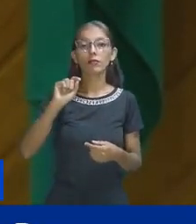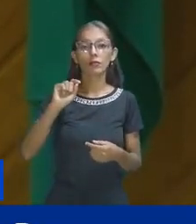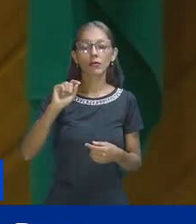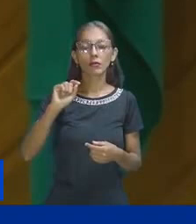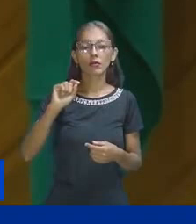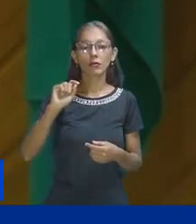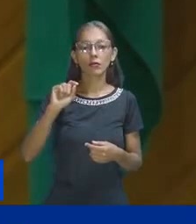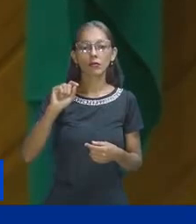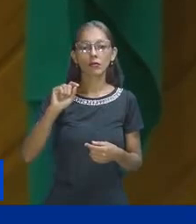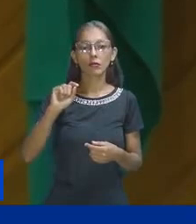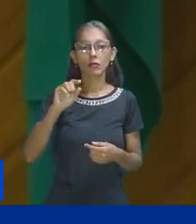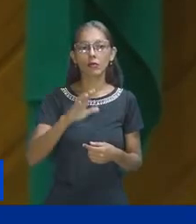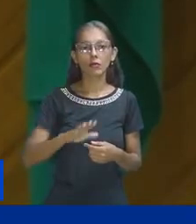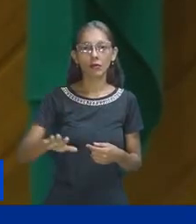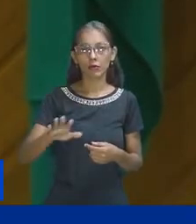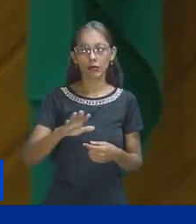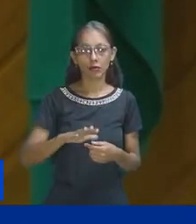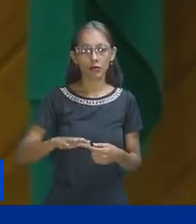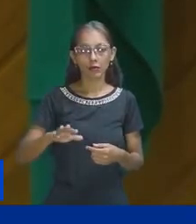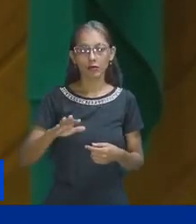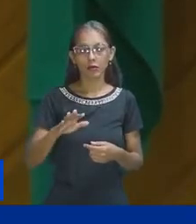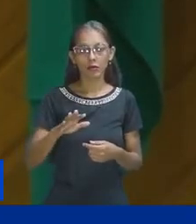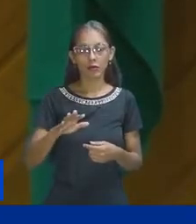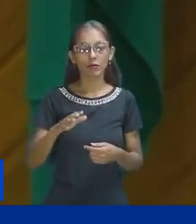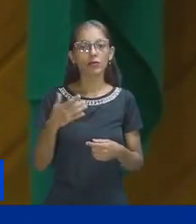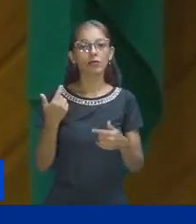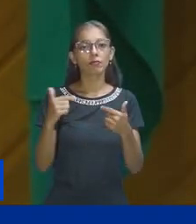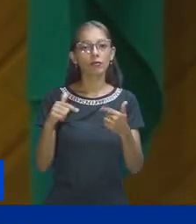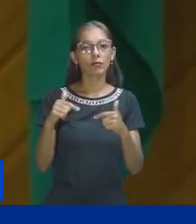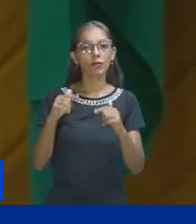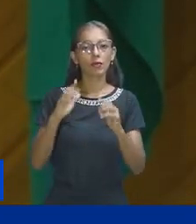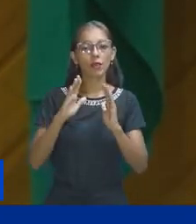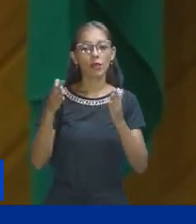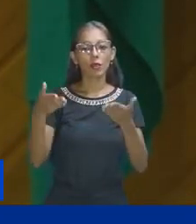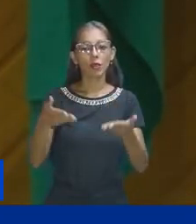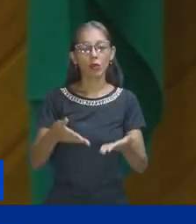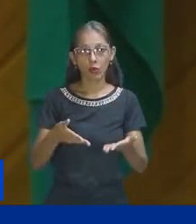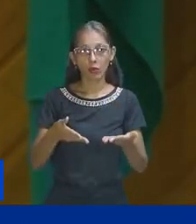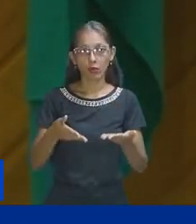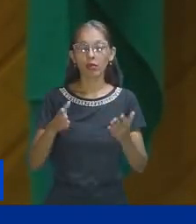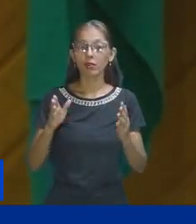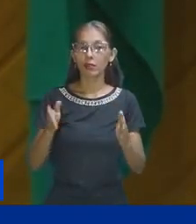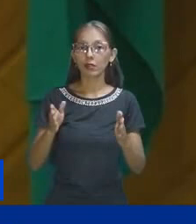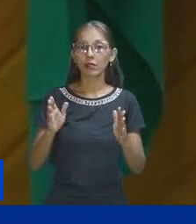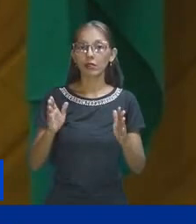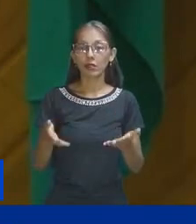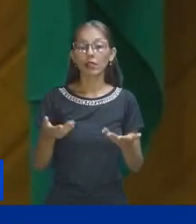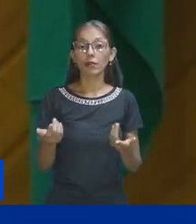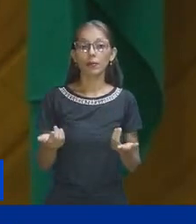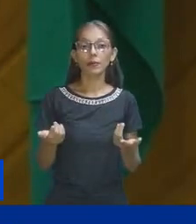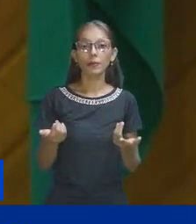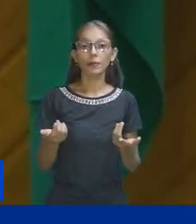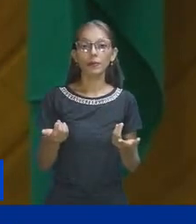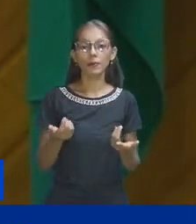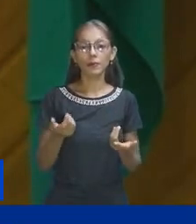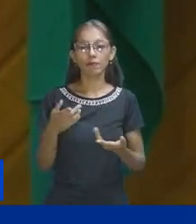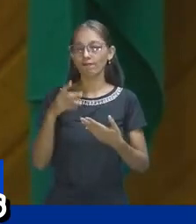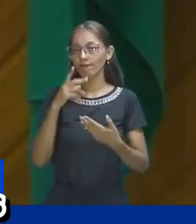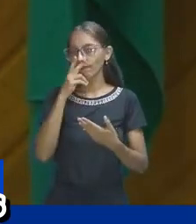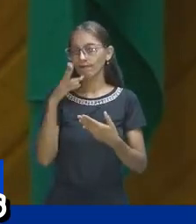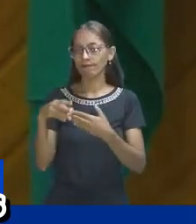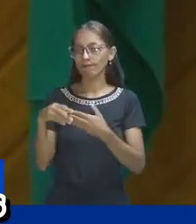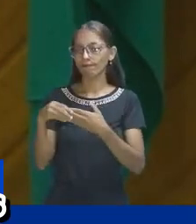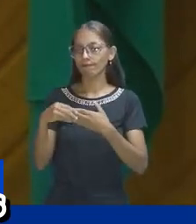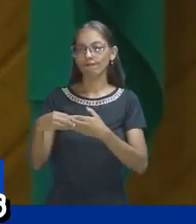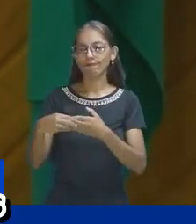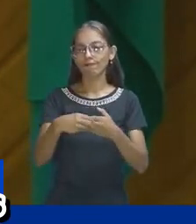João Diomedes atuou diretamente em sua prática ao conscientemente conduzir os eleitores para